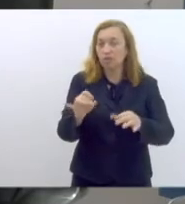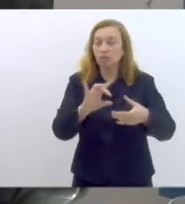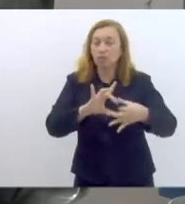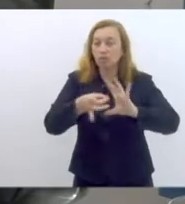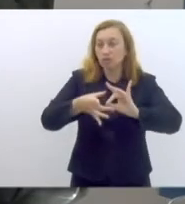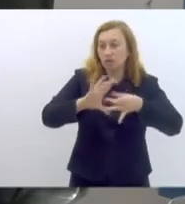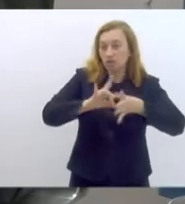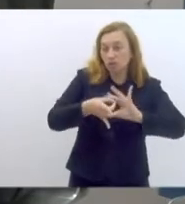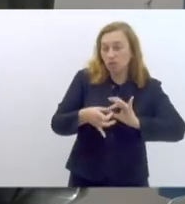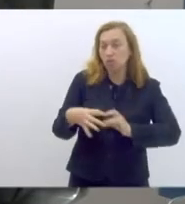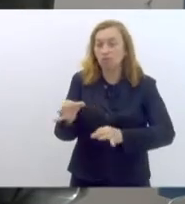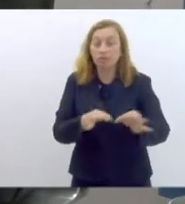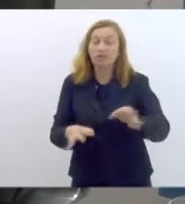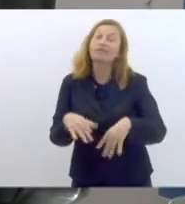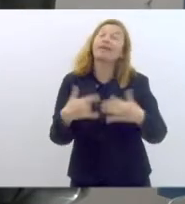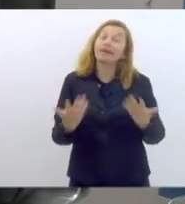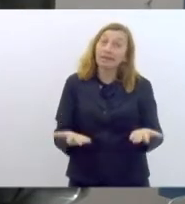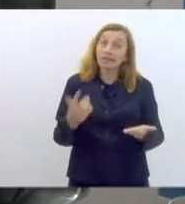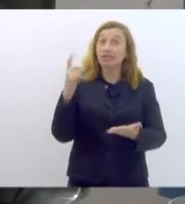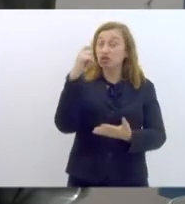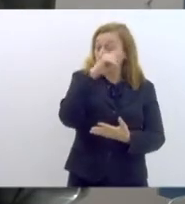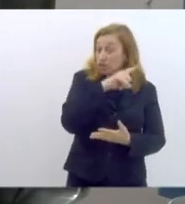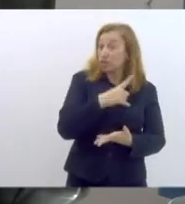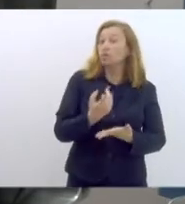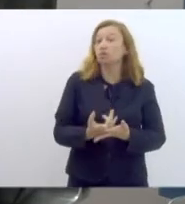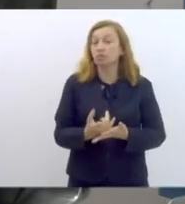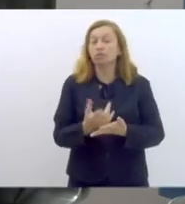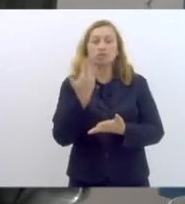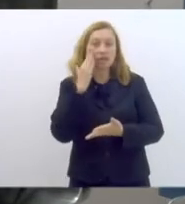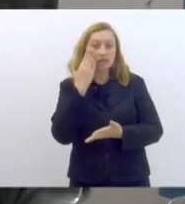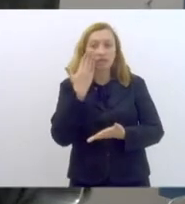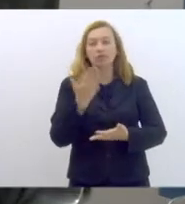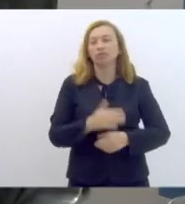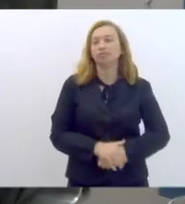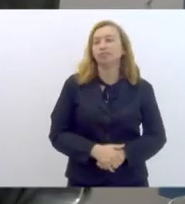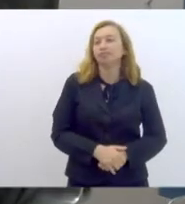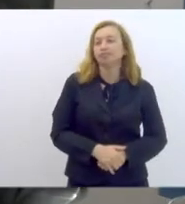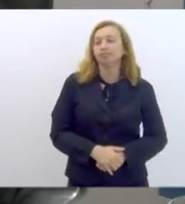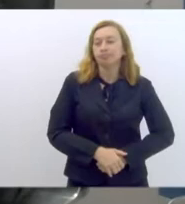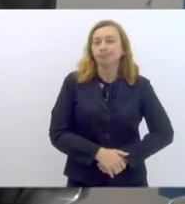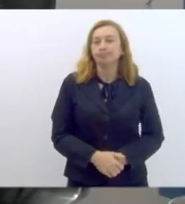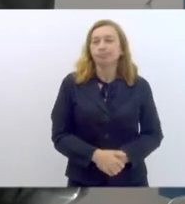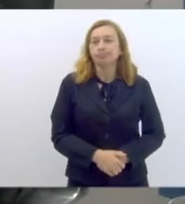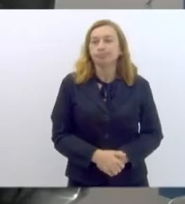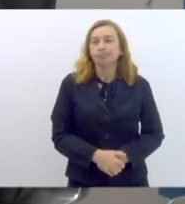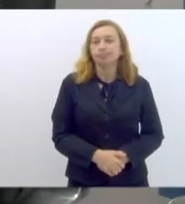que fica difícil o entendimento.